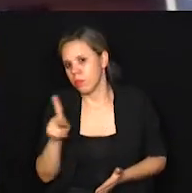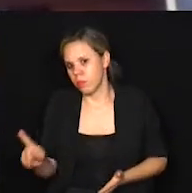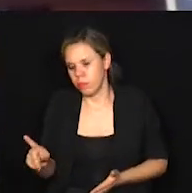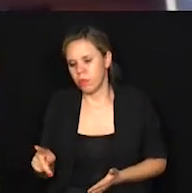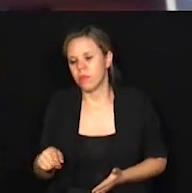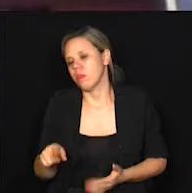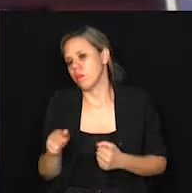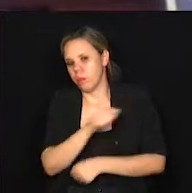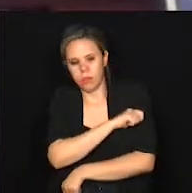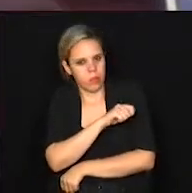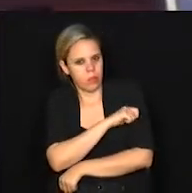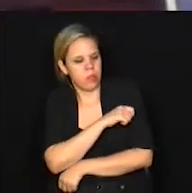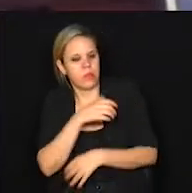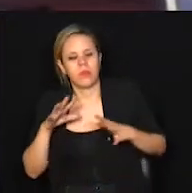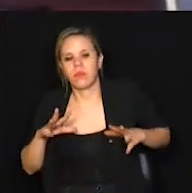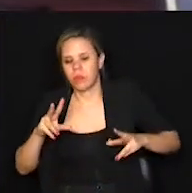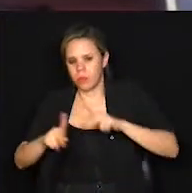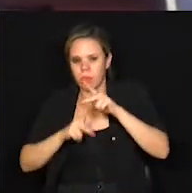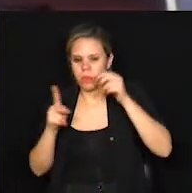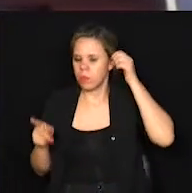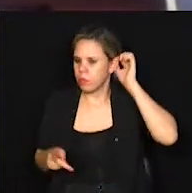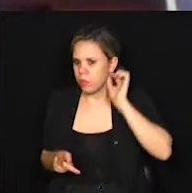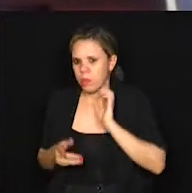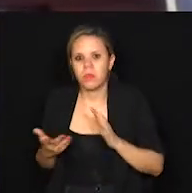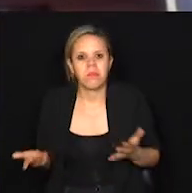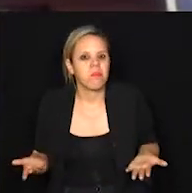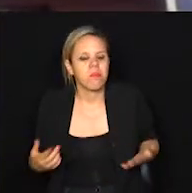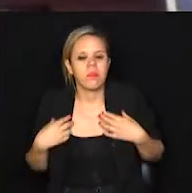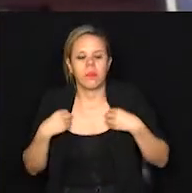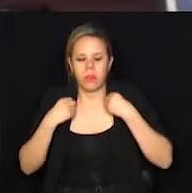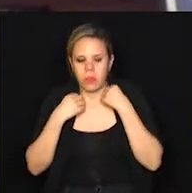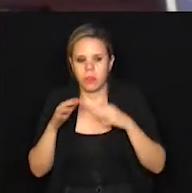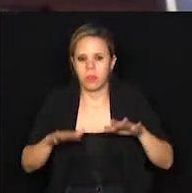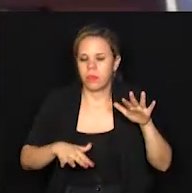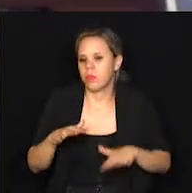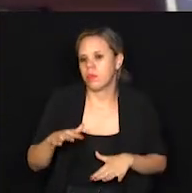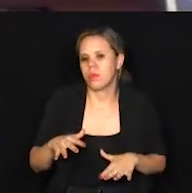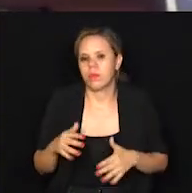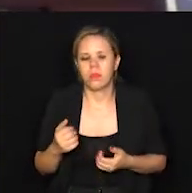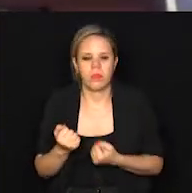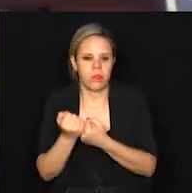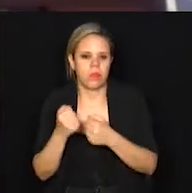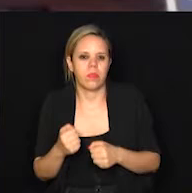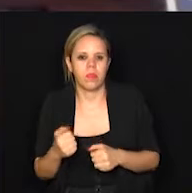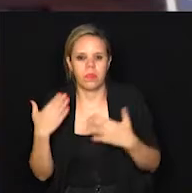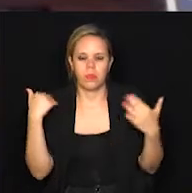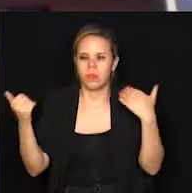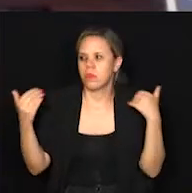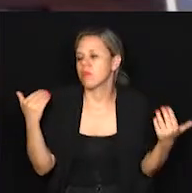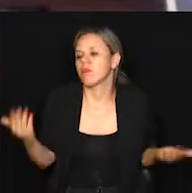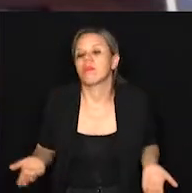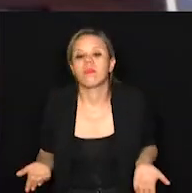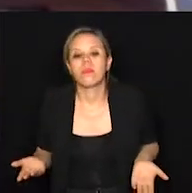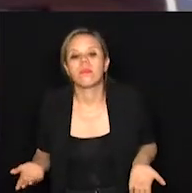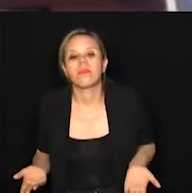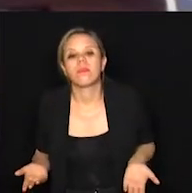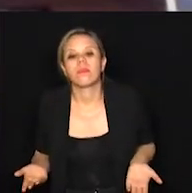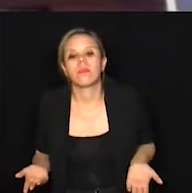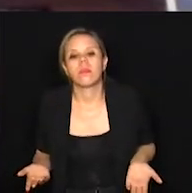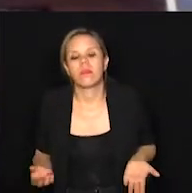e os alunos, ou seja, de toda a comunidade, na realidade, né? Porque muitas vezes são auxiliares que são chamados e